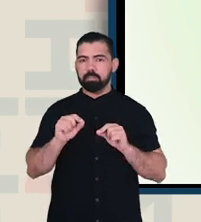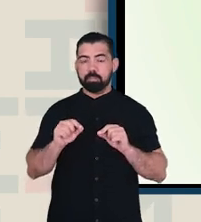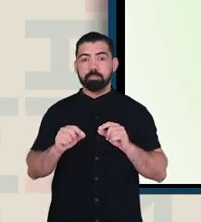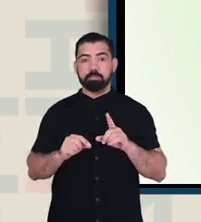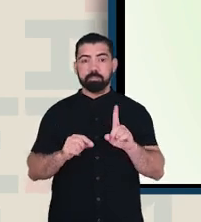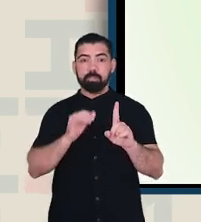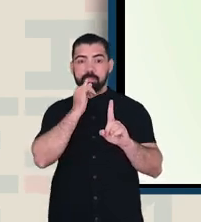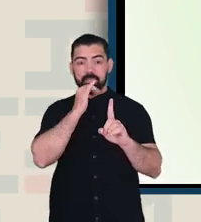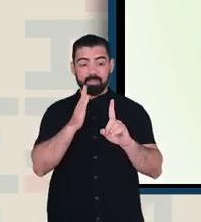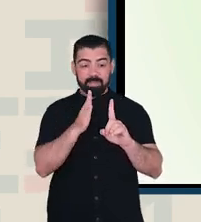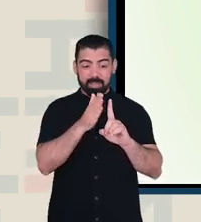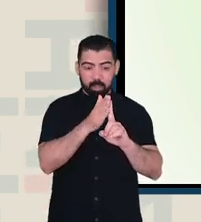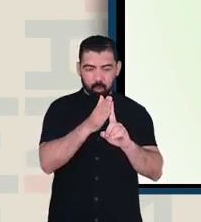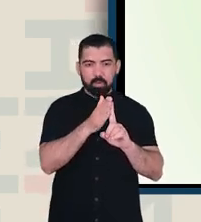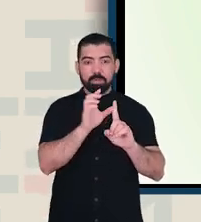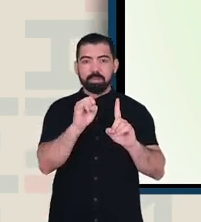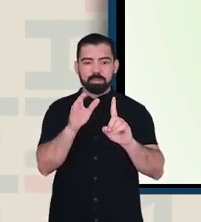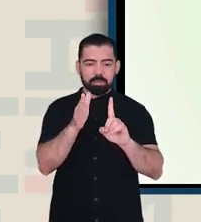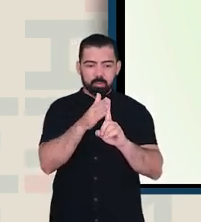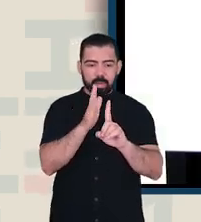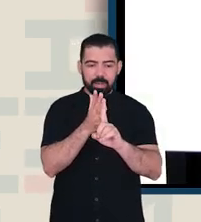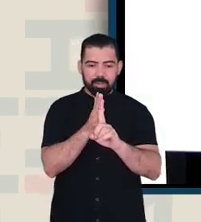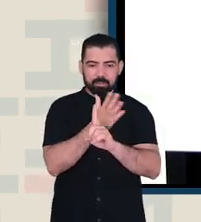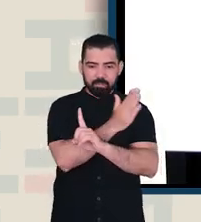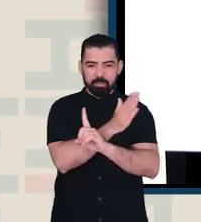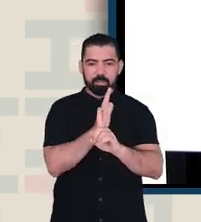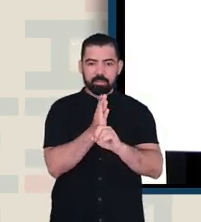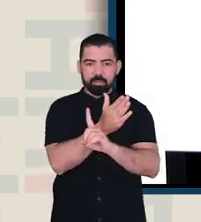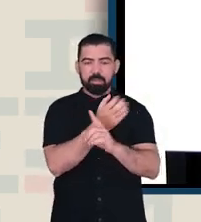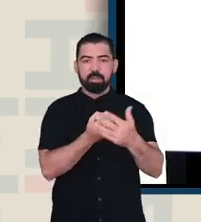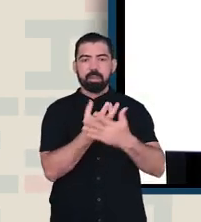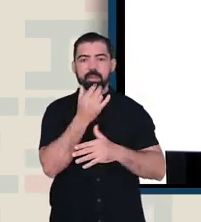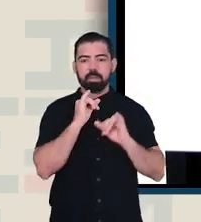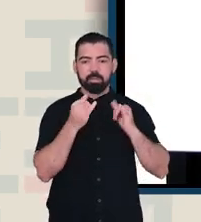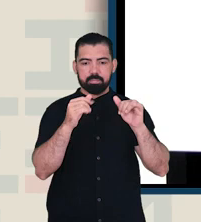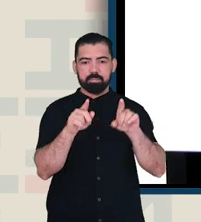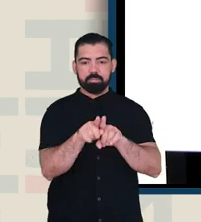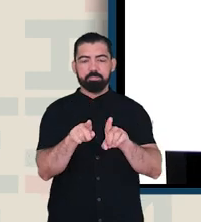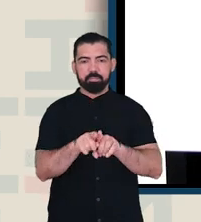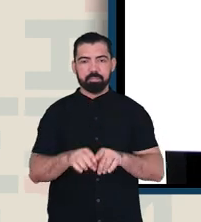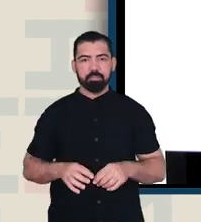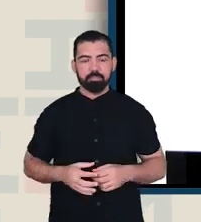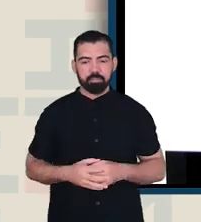pulso eletrônico ou eletromagnético.